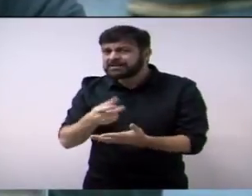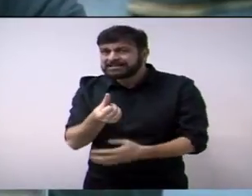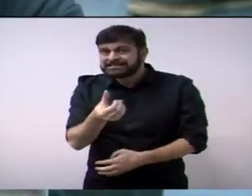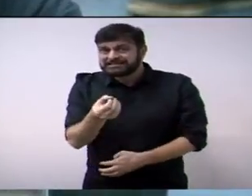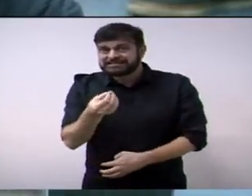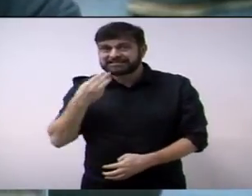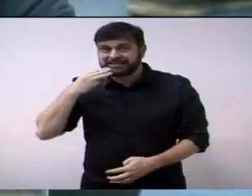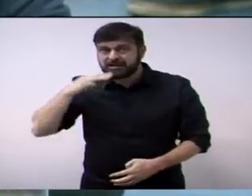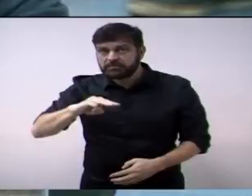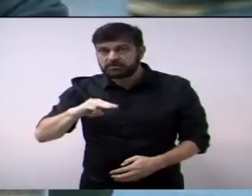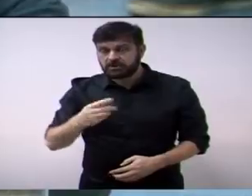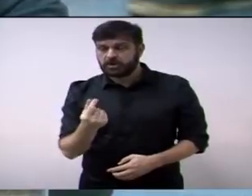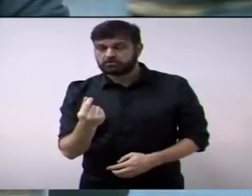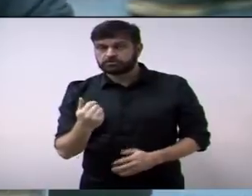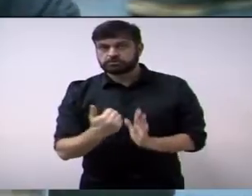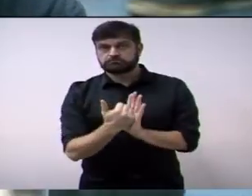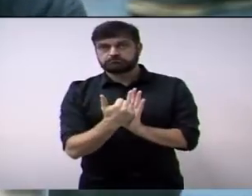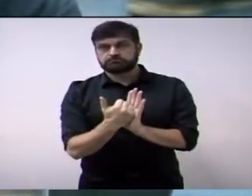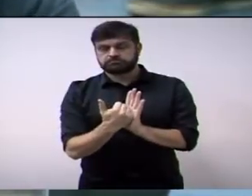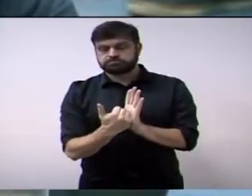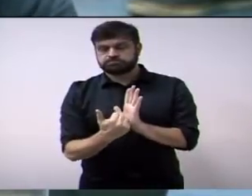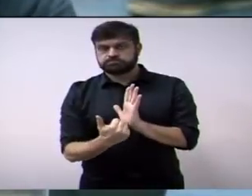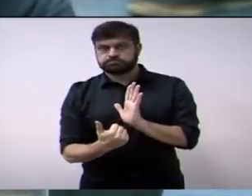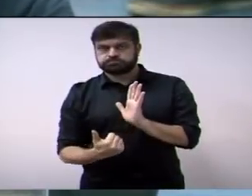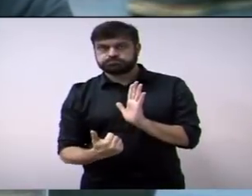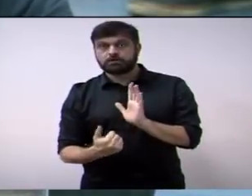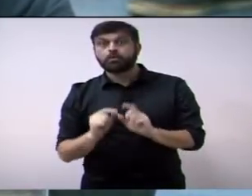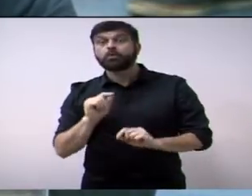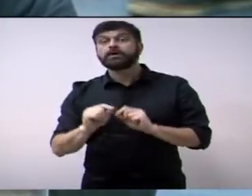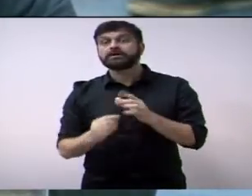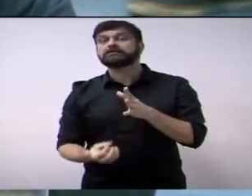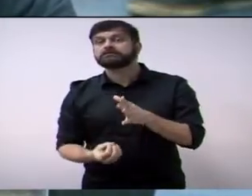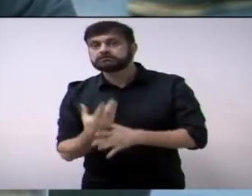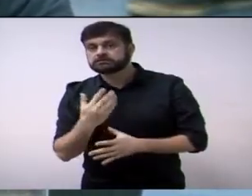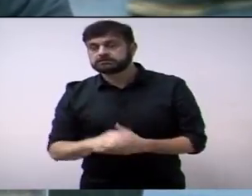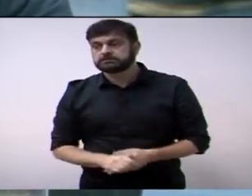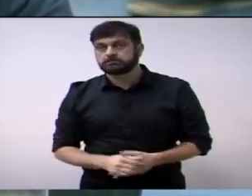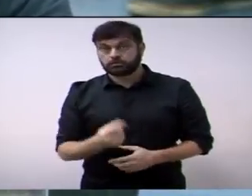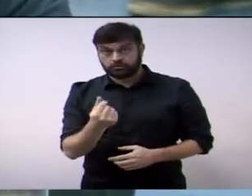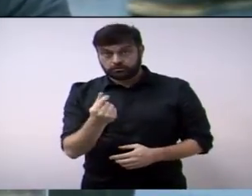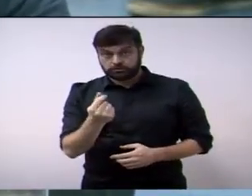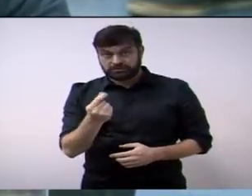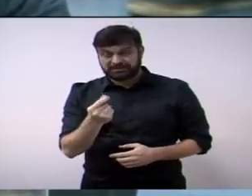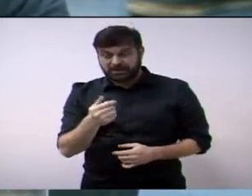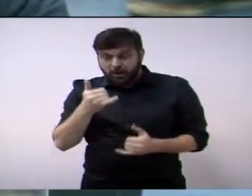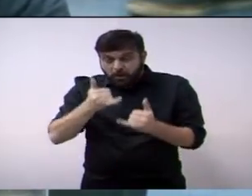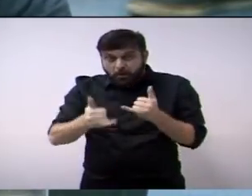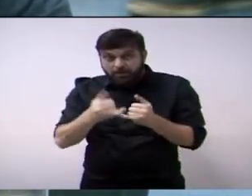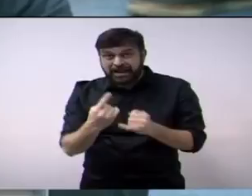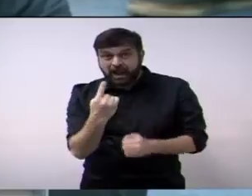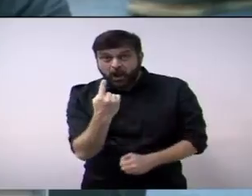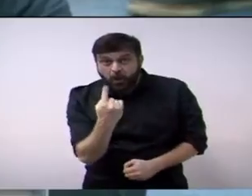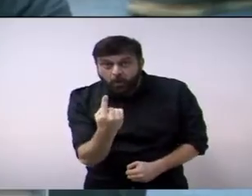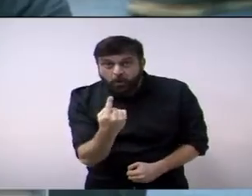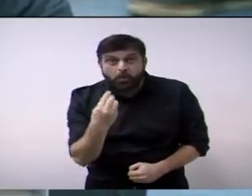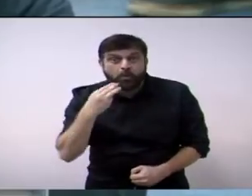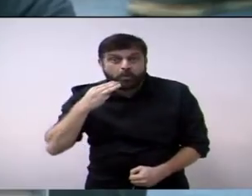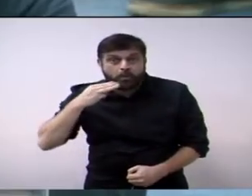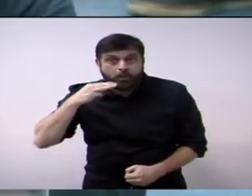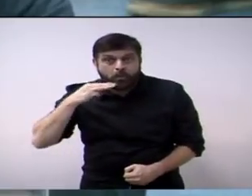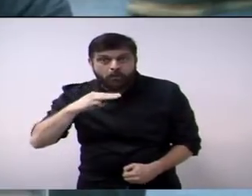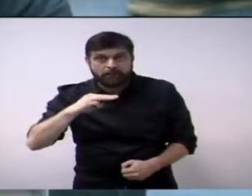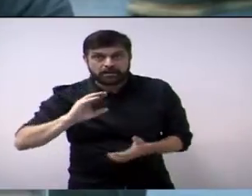um valor muito abaixo quanto a isso. Só que o que está acontecendo? Esses valores, quase 1 milhão que vai ser pago à